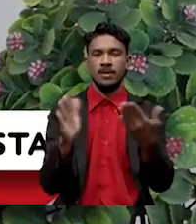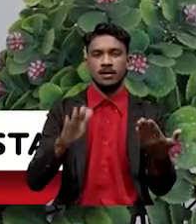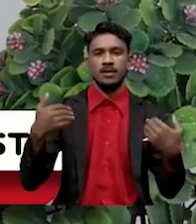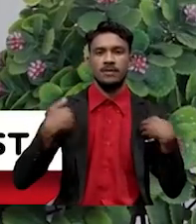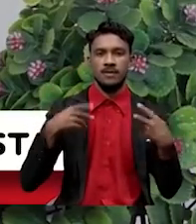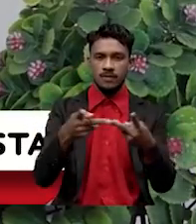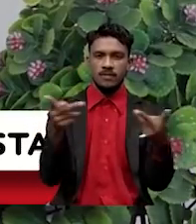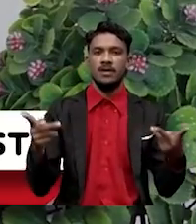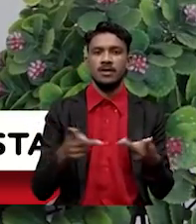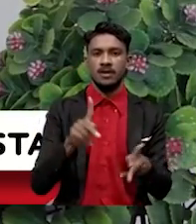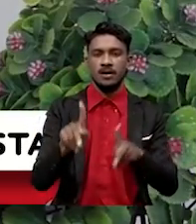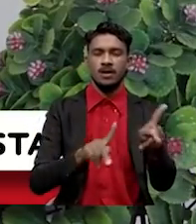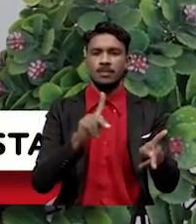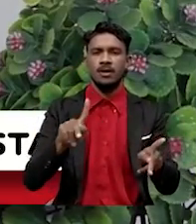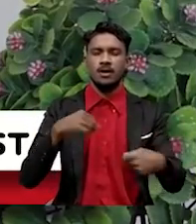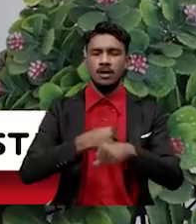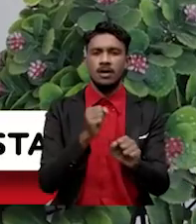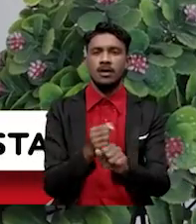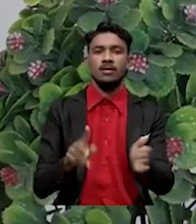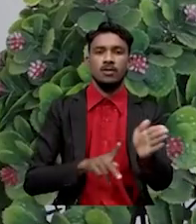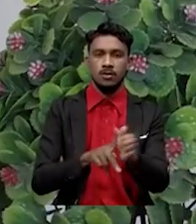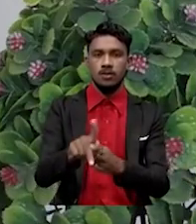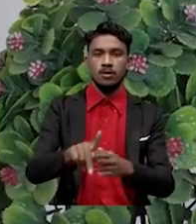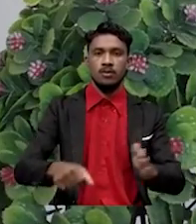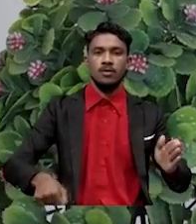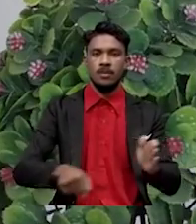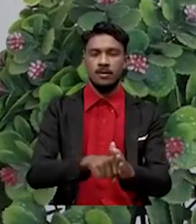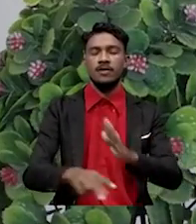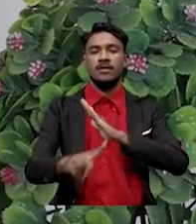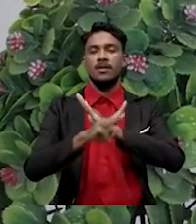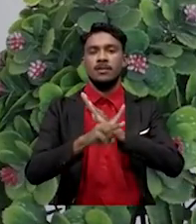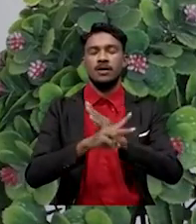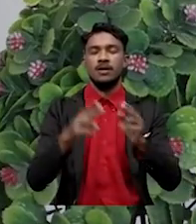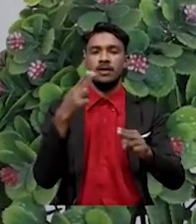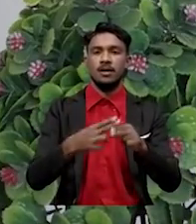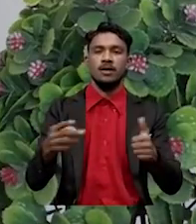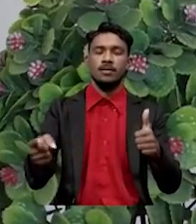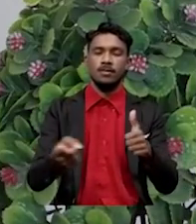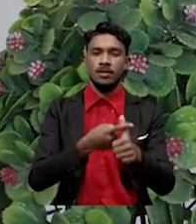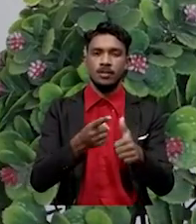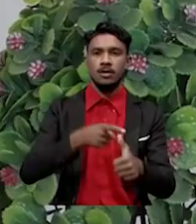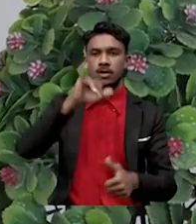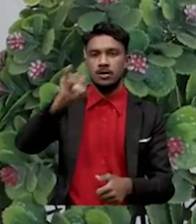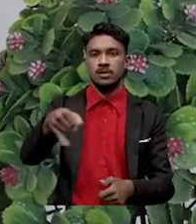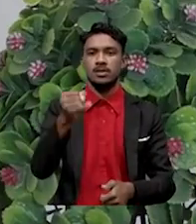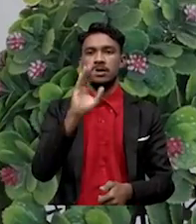Fatim. Suspeito né halo ação da vítima né inicial ZB.